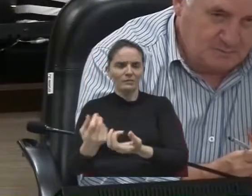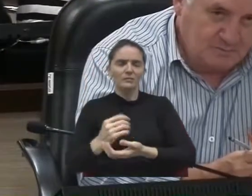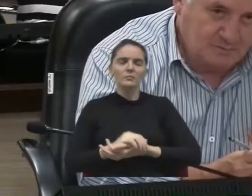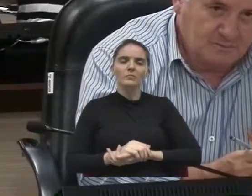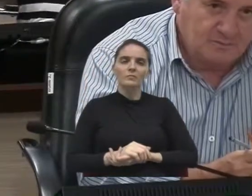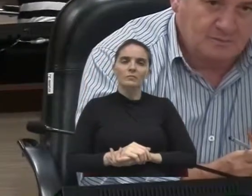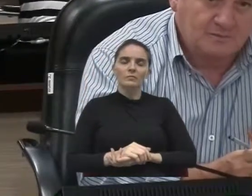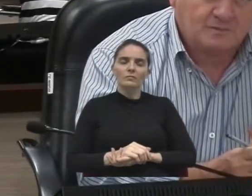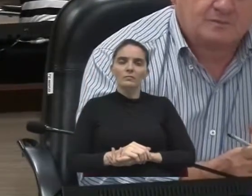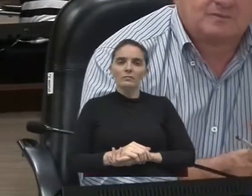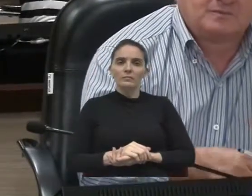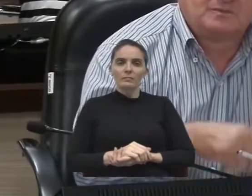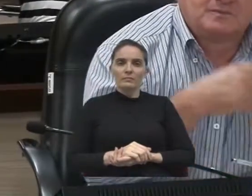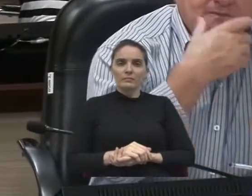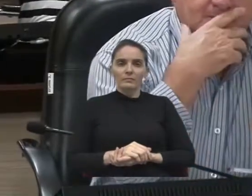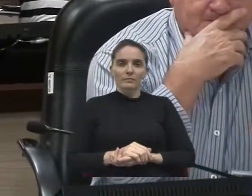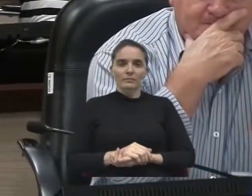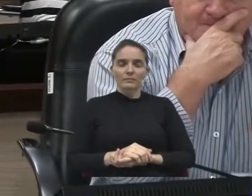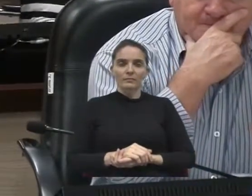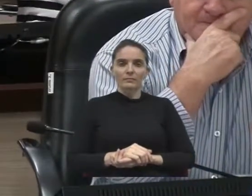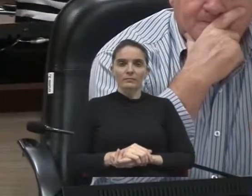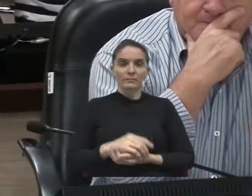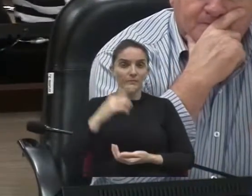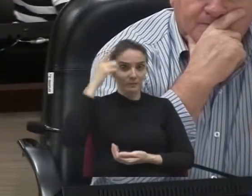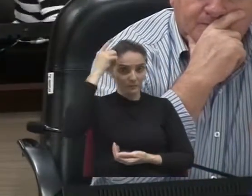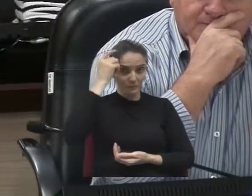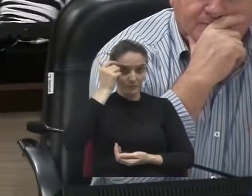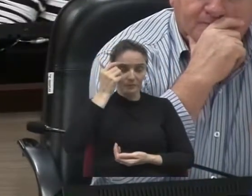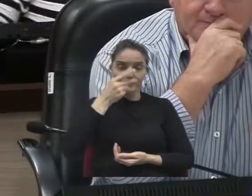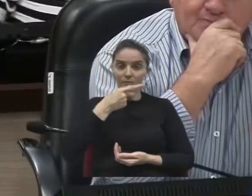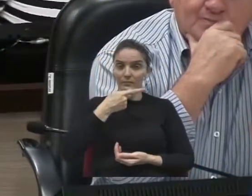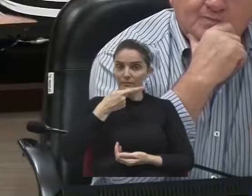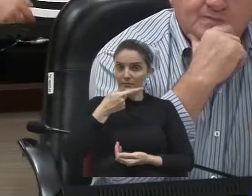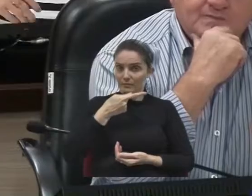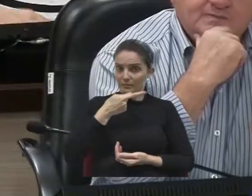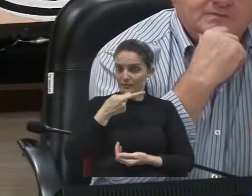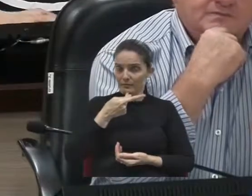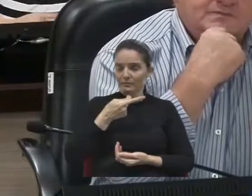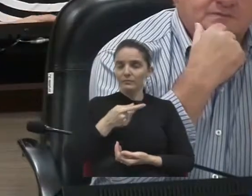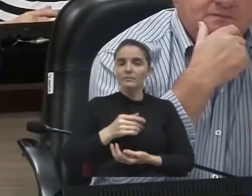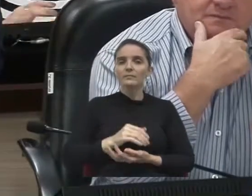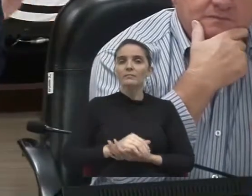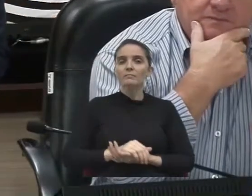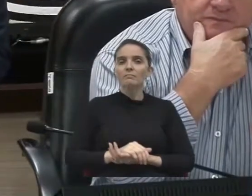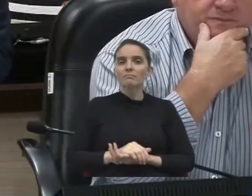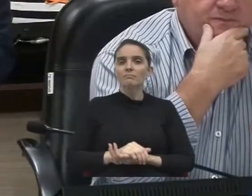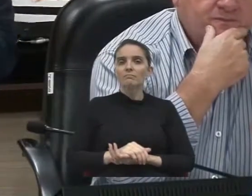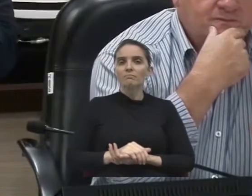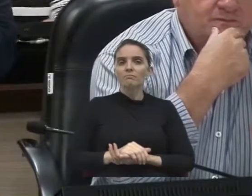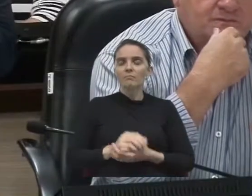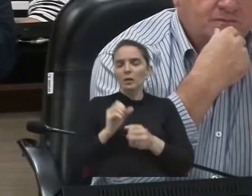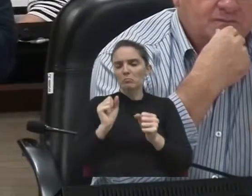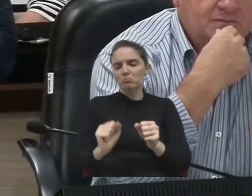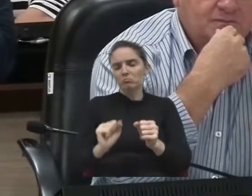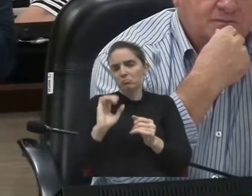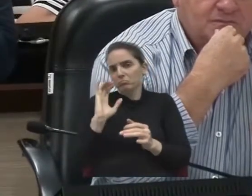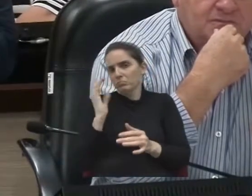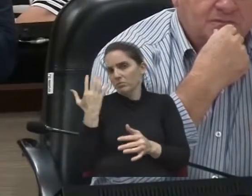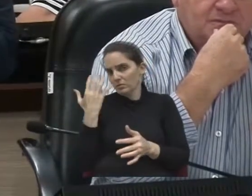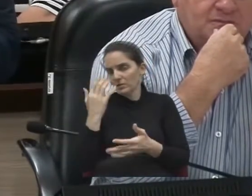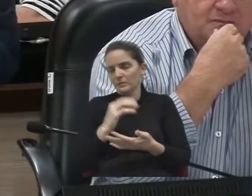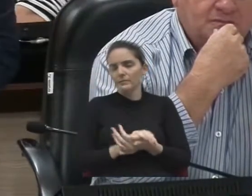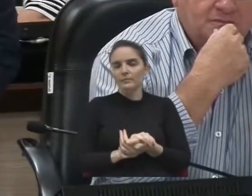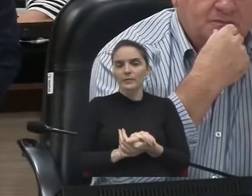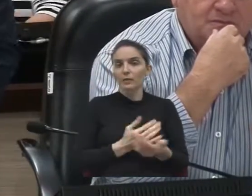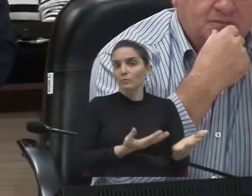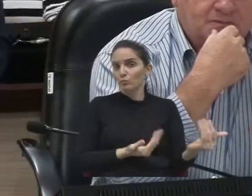quero finalizar as minhas palavras dizendo que, às vezes, presidente, muitos jovens